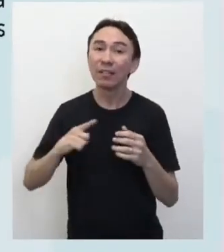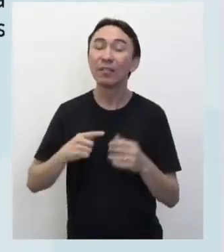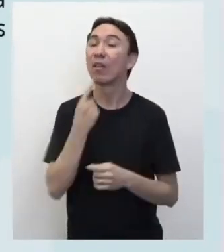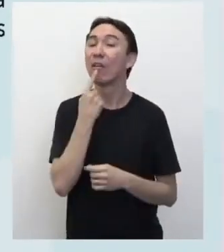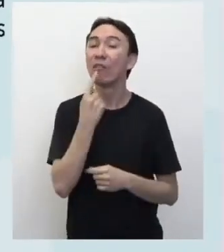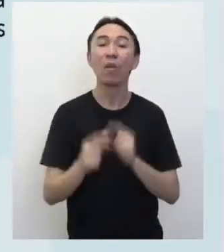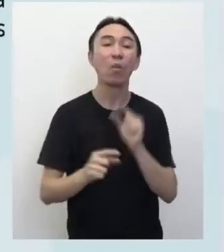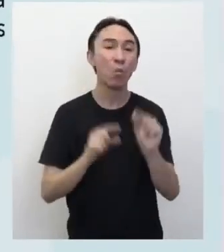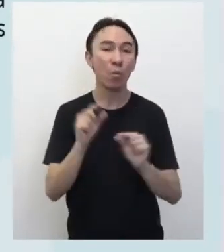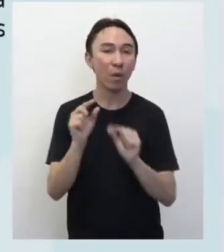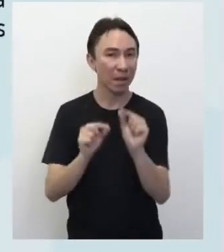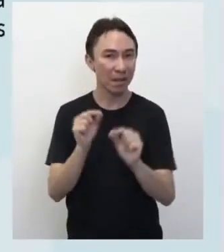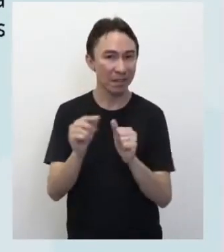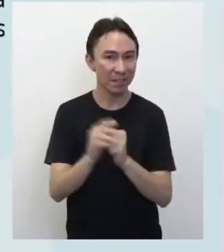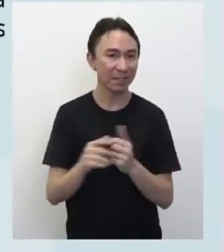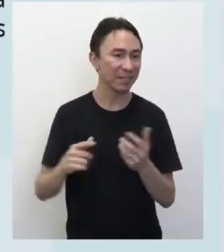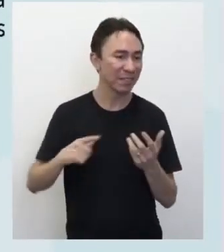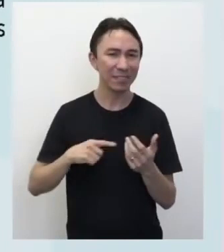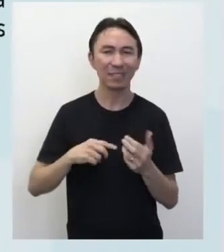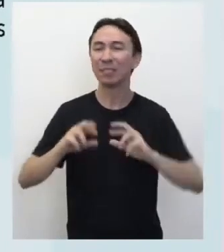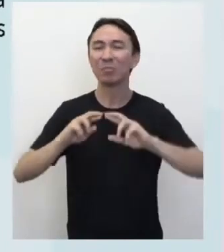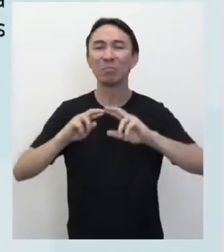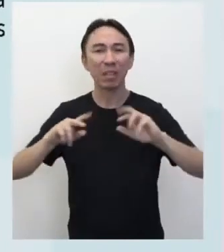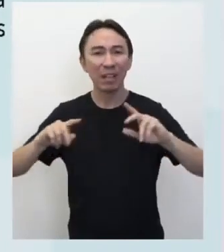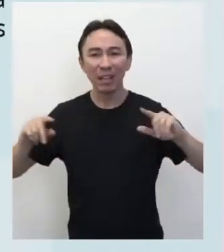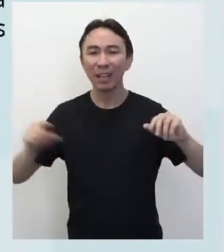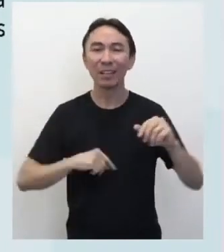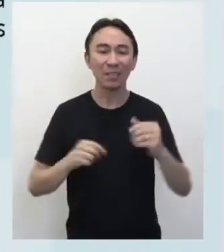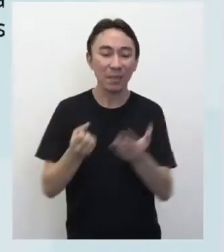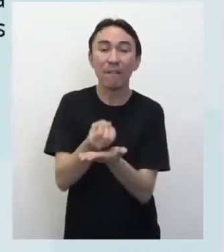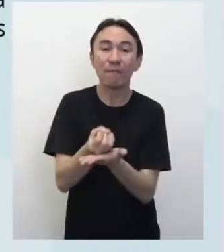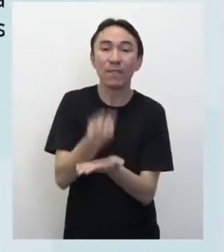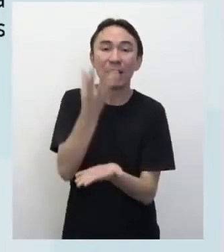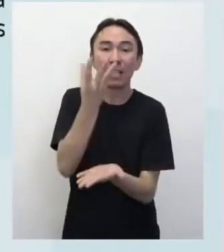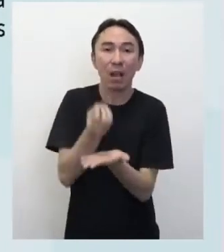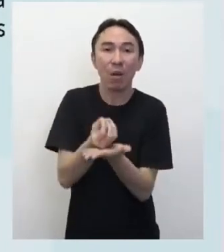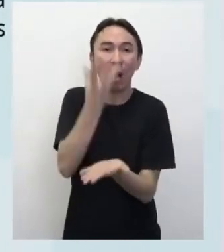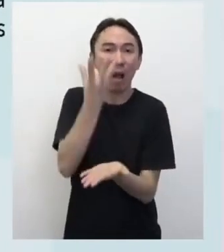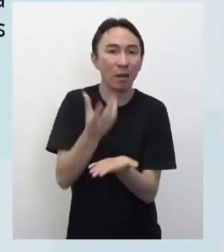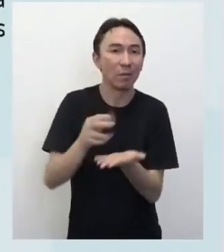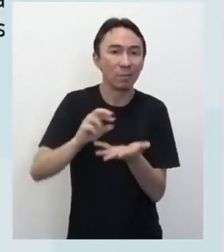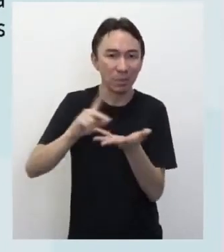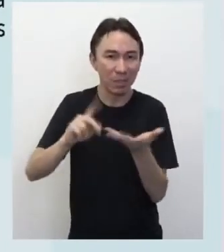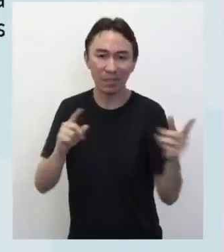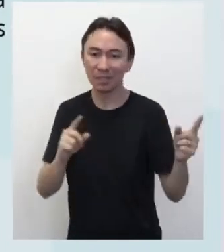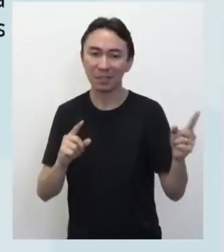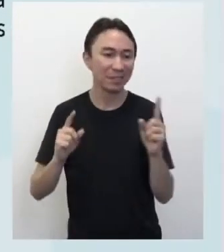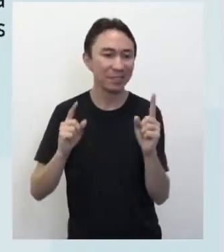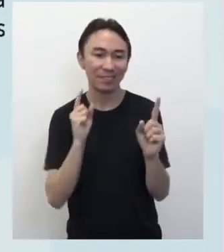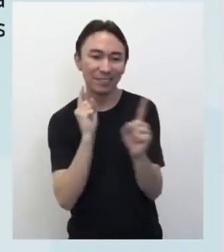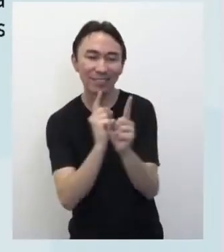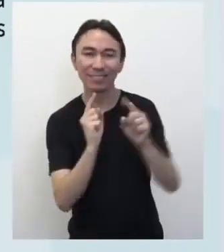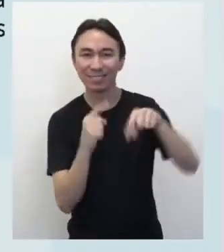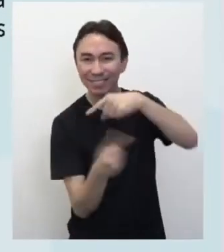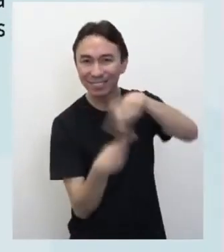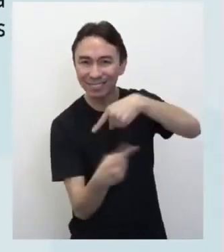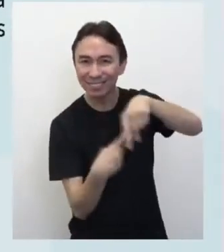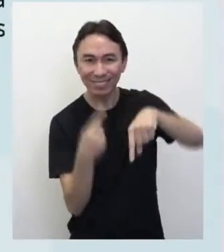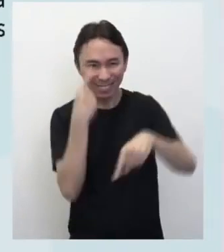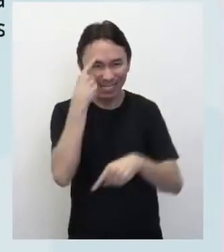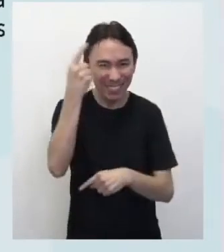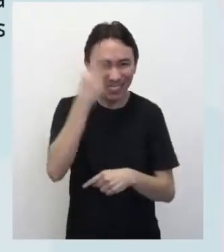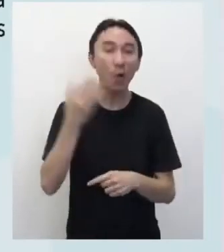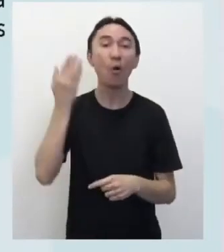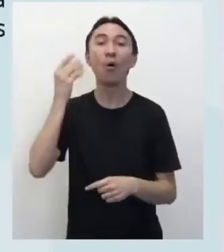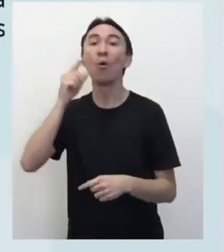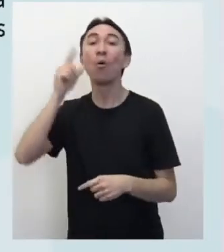sobre as interações fictícias. É o último assunto desse caderno, gente. Lembram-se da proposta da atividade da aula de ontem?